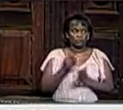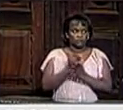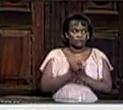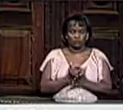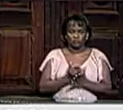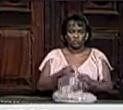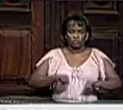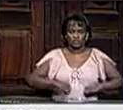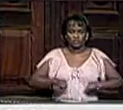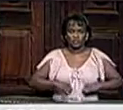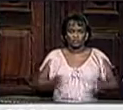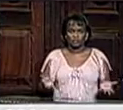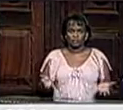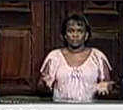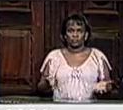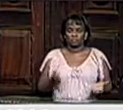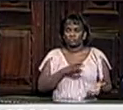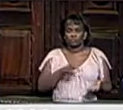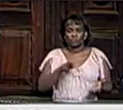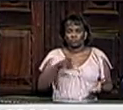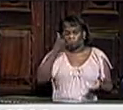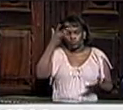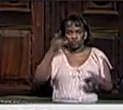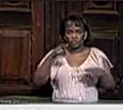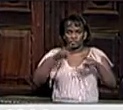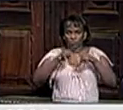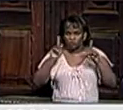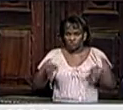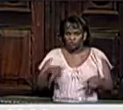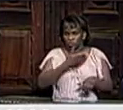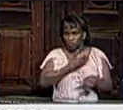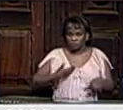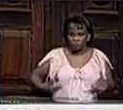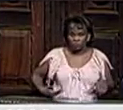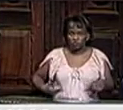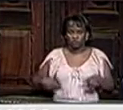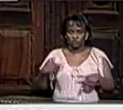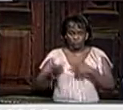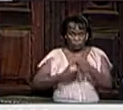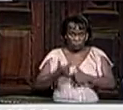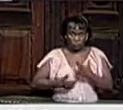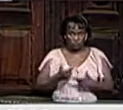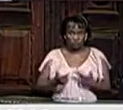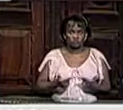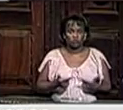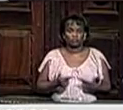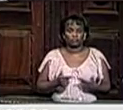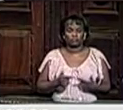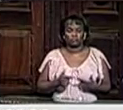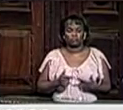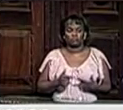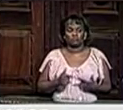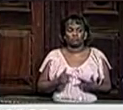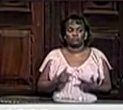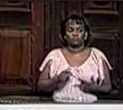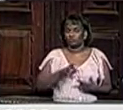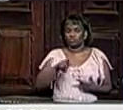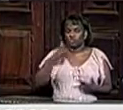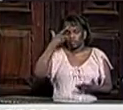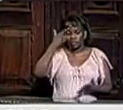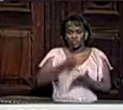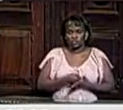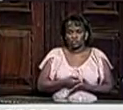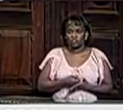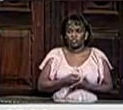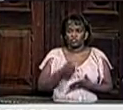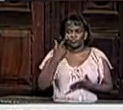receita. Não foi os servidores que decidiram sobre